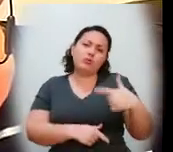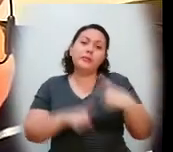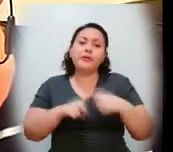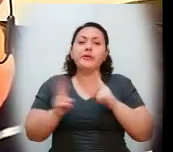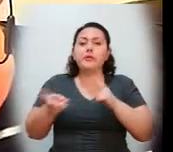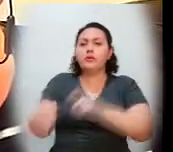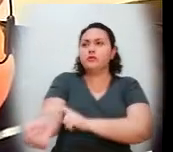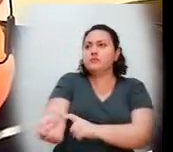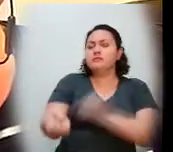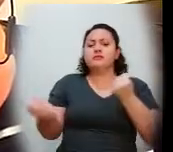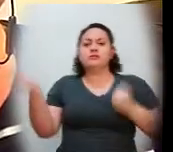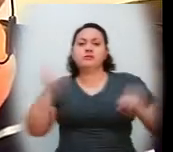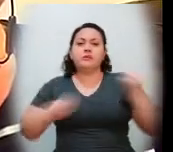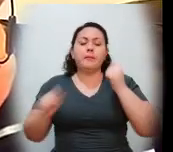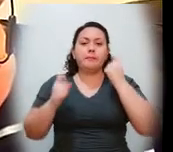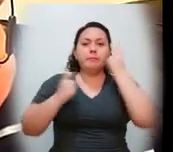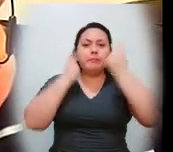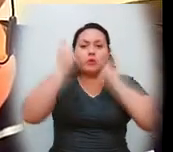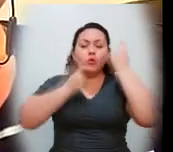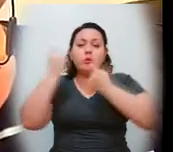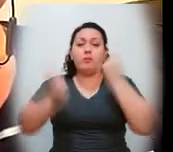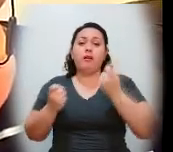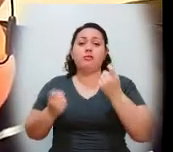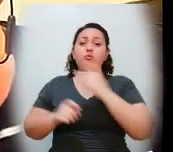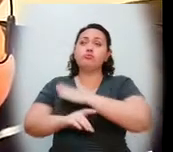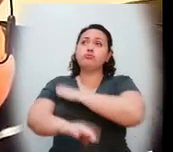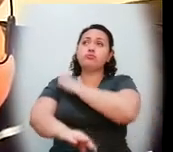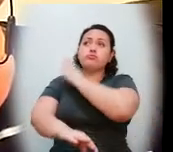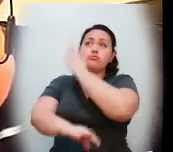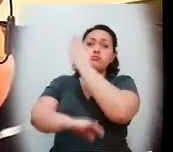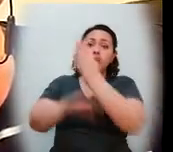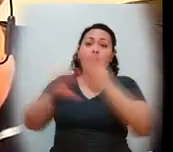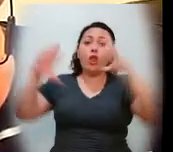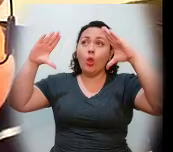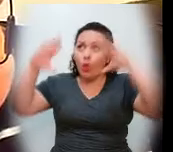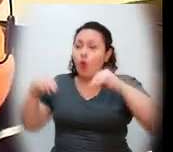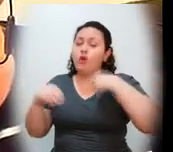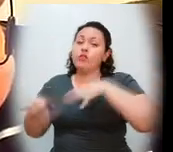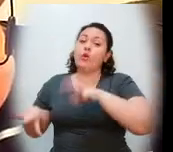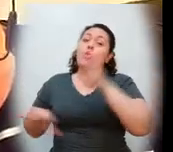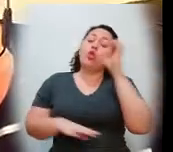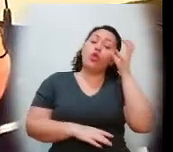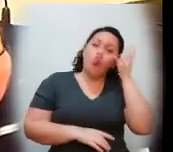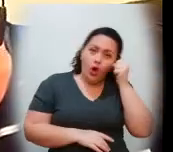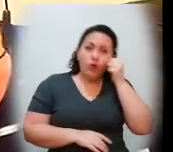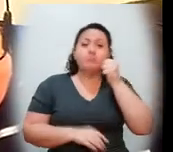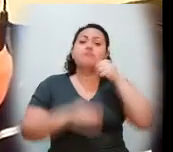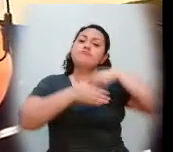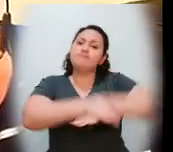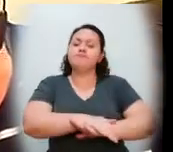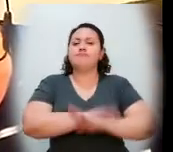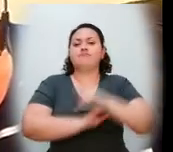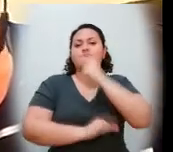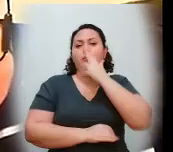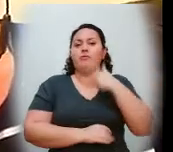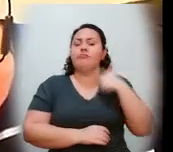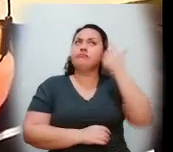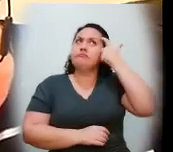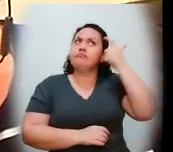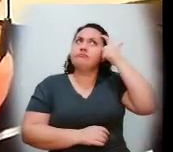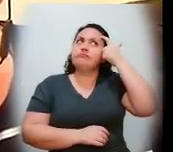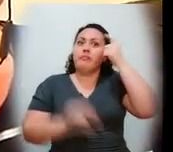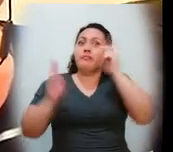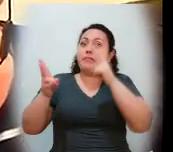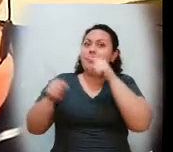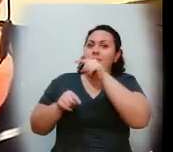mais ansiedade, vai seguir com mais preocupação, e isso vai ir para a cama com a gente. Né? Então são coisas que vão